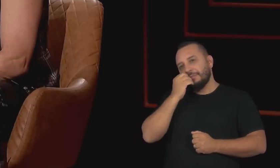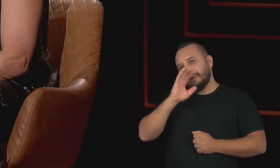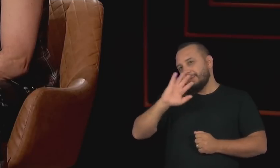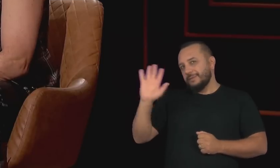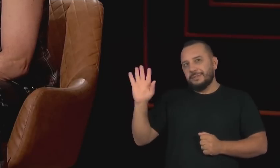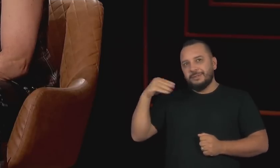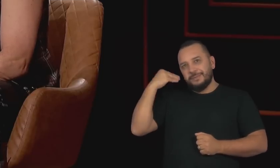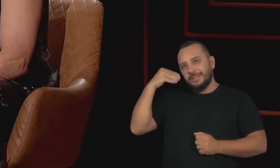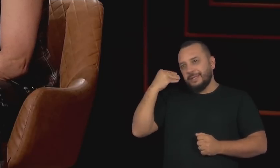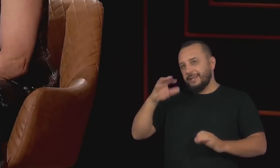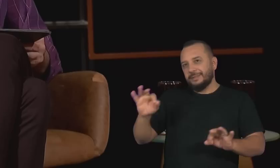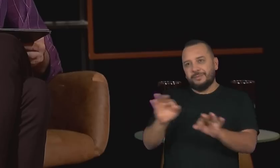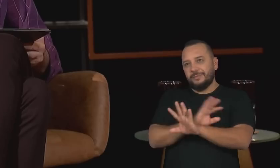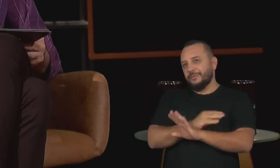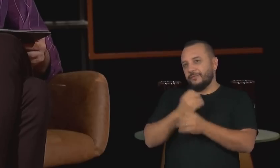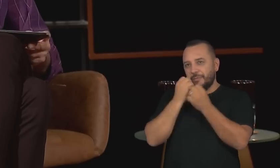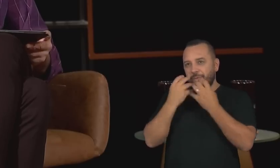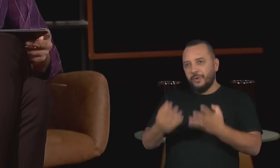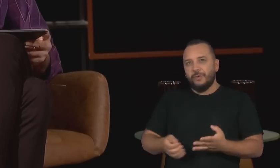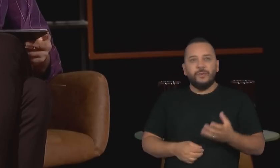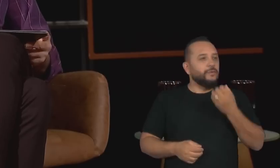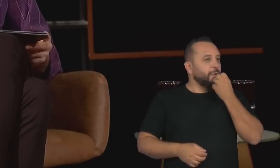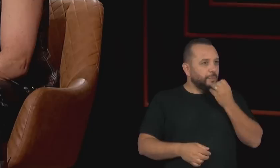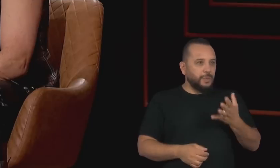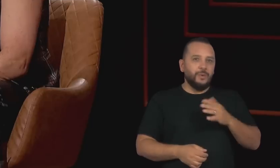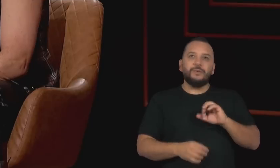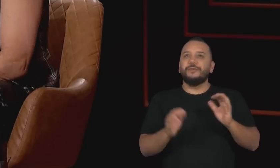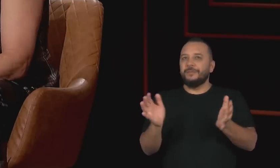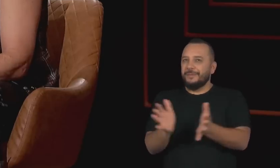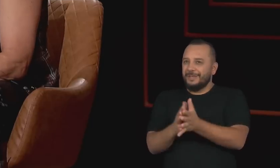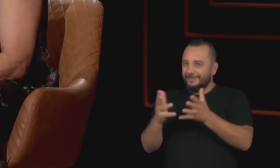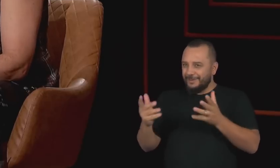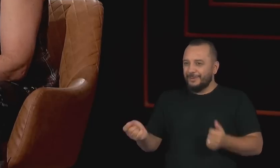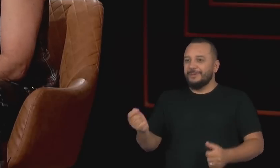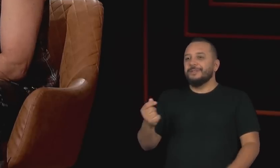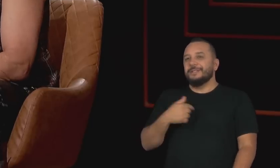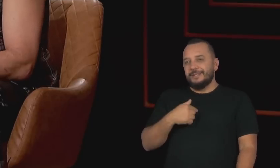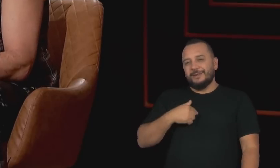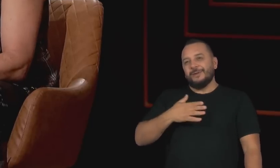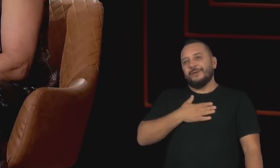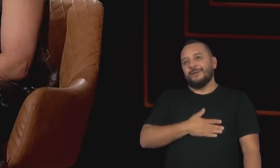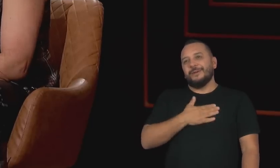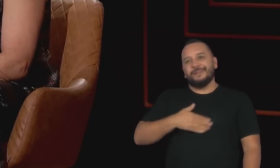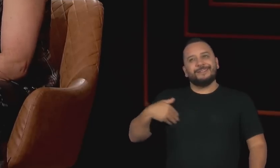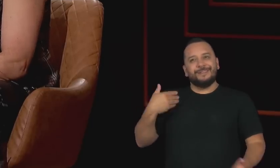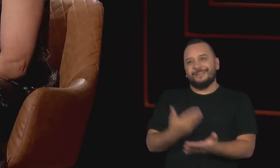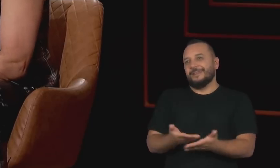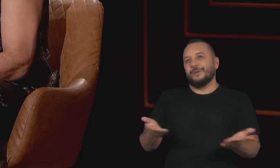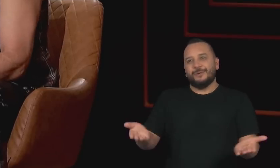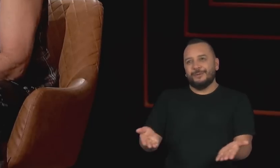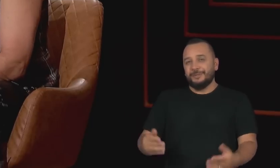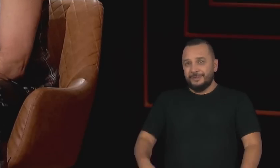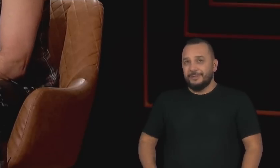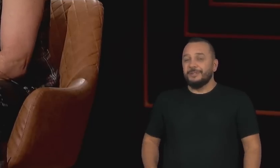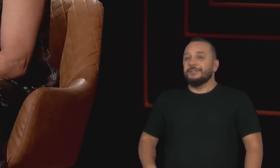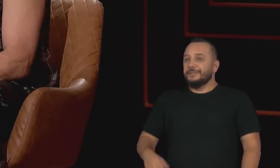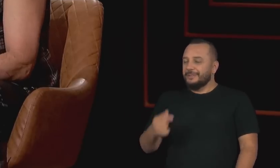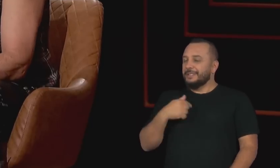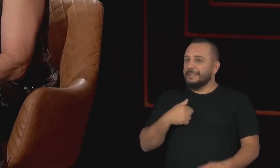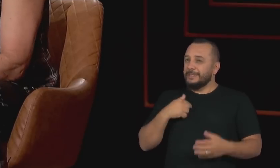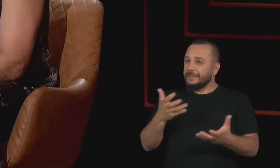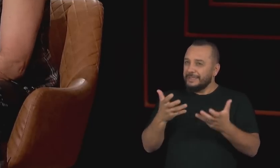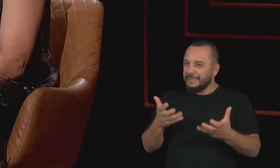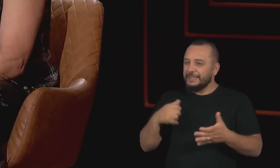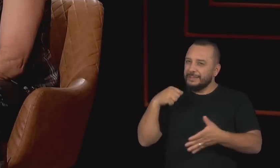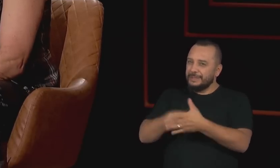e não precisa mais. Foi lutar. bom. Foi bom demais, mas foi maravilhoso, é uma coisa que eu guardo até hoje, assim, para força de vontade, de